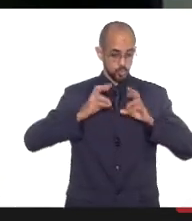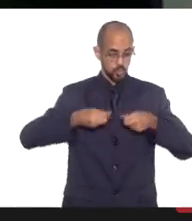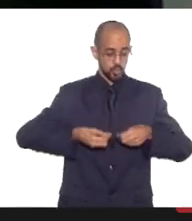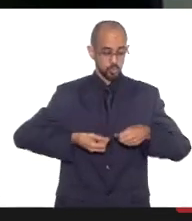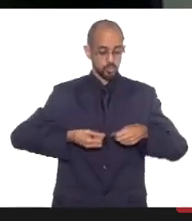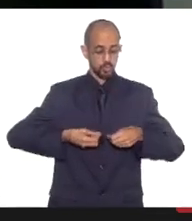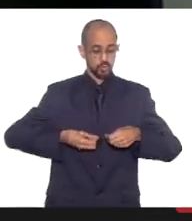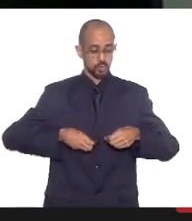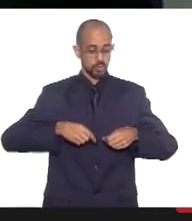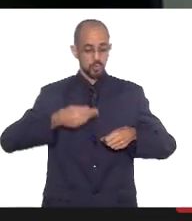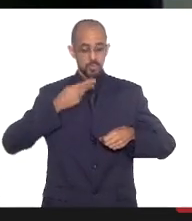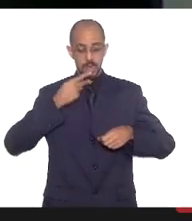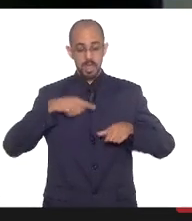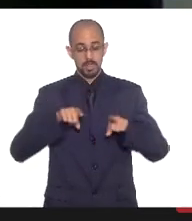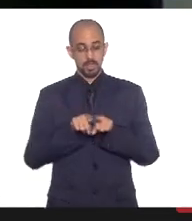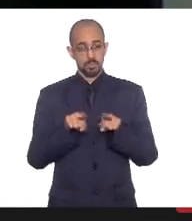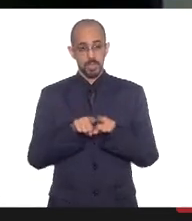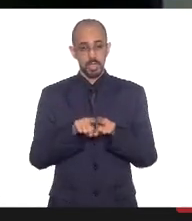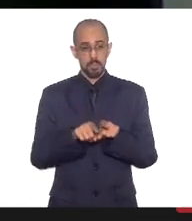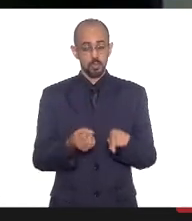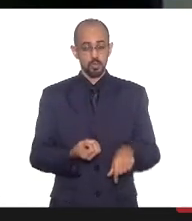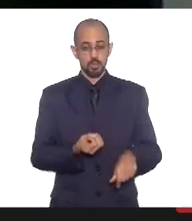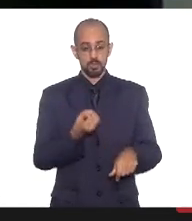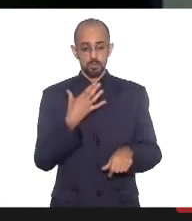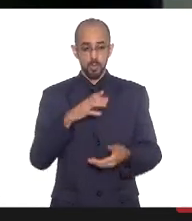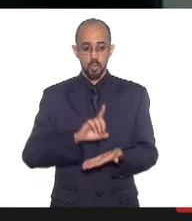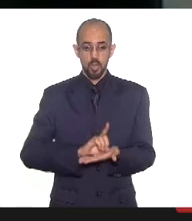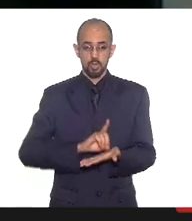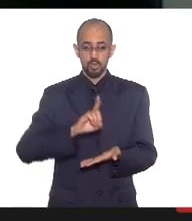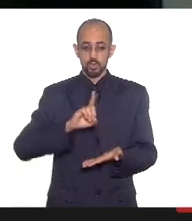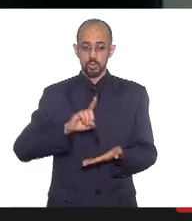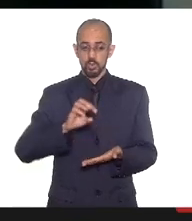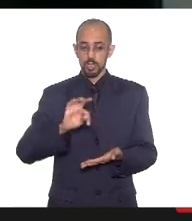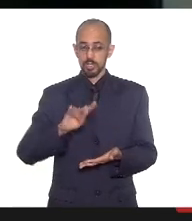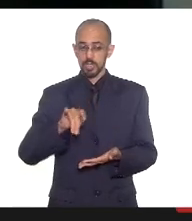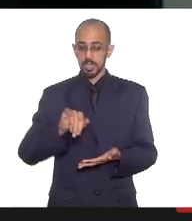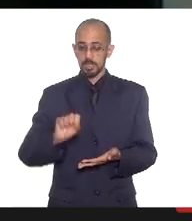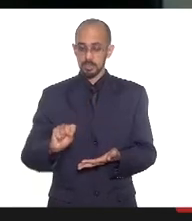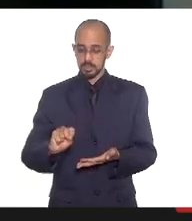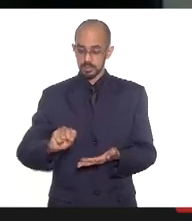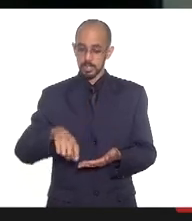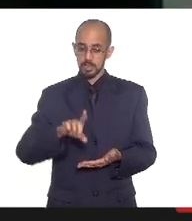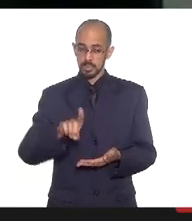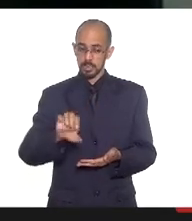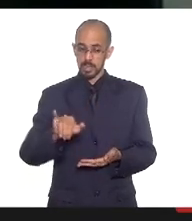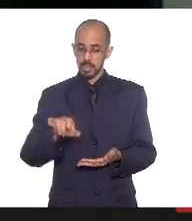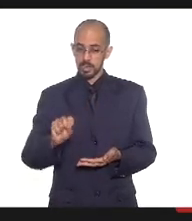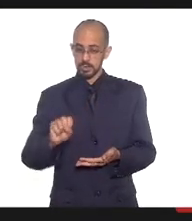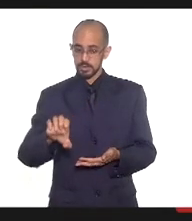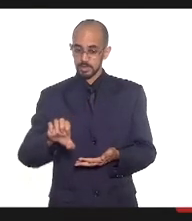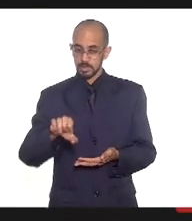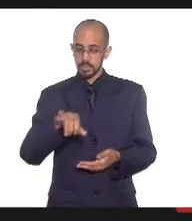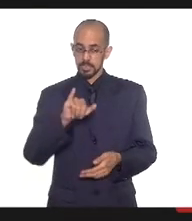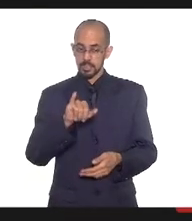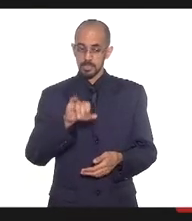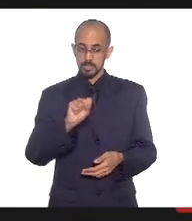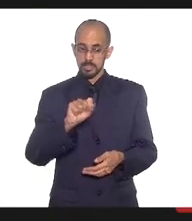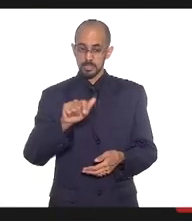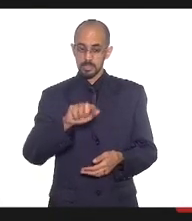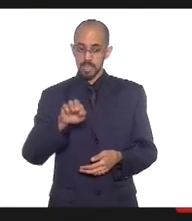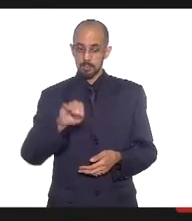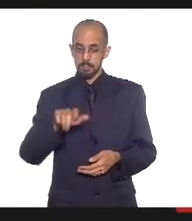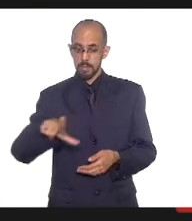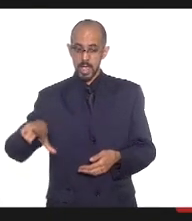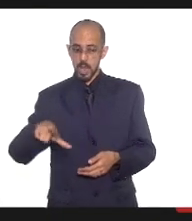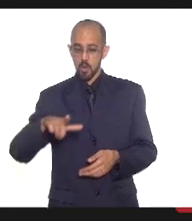issimo bom ouvir a doutora Taísa dragonar Doutora Deise Doutora Isabel Que também está na